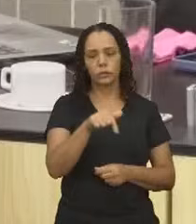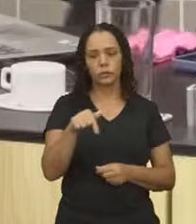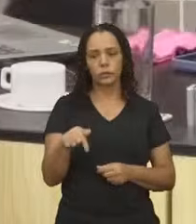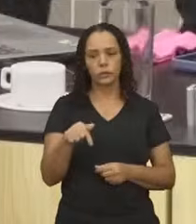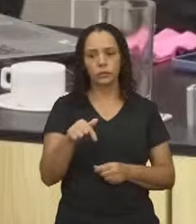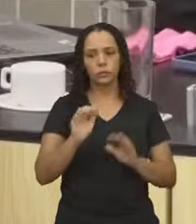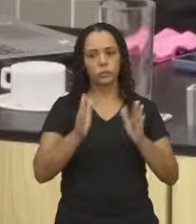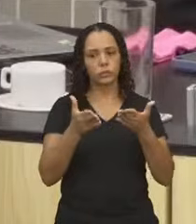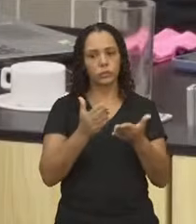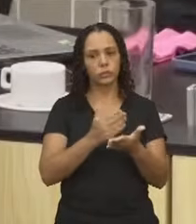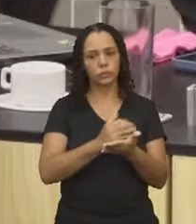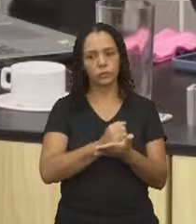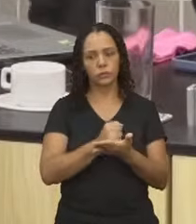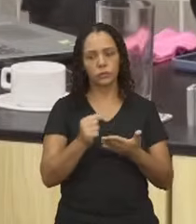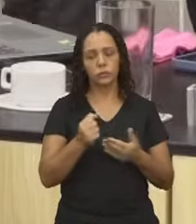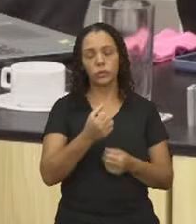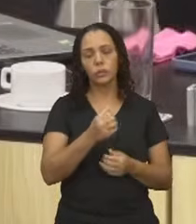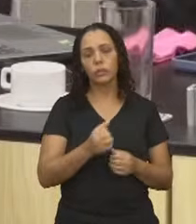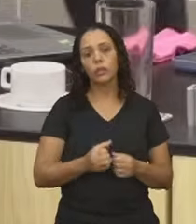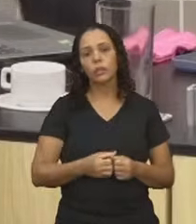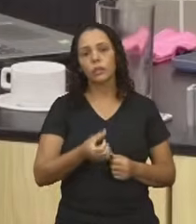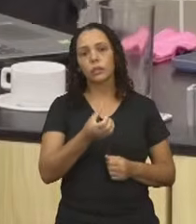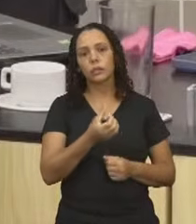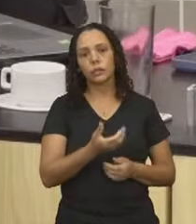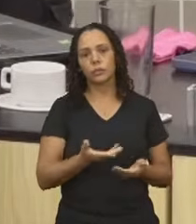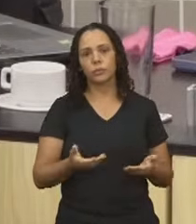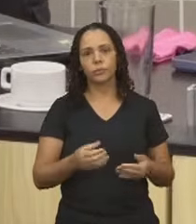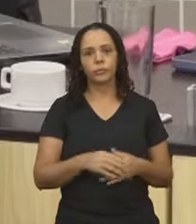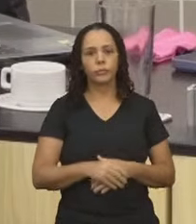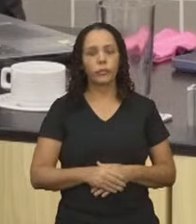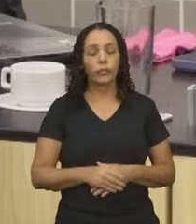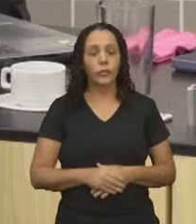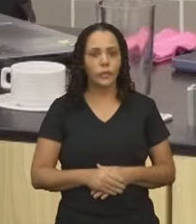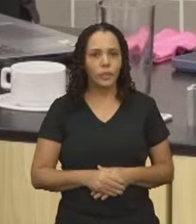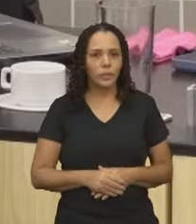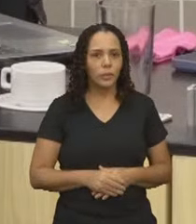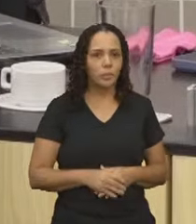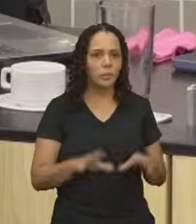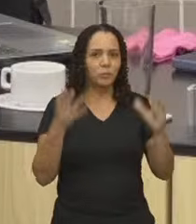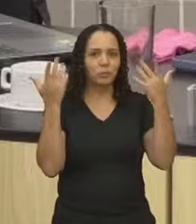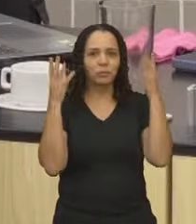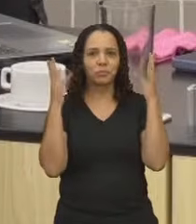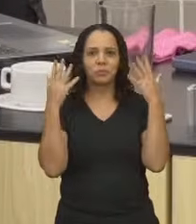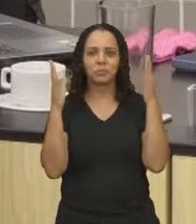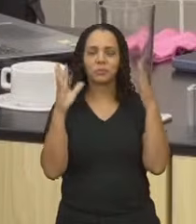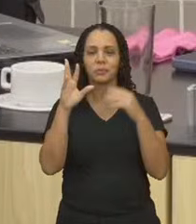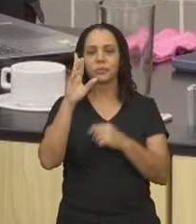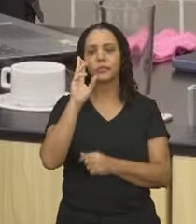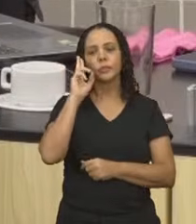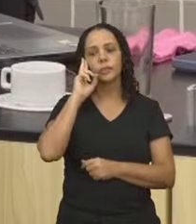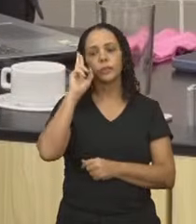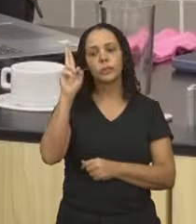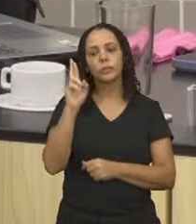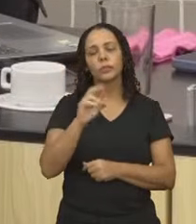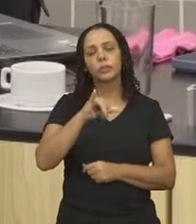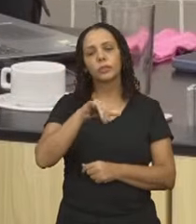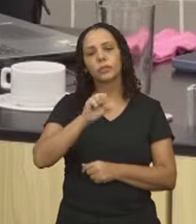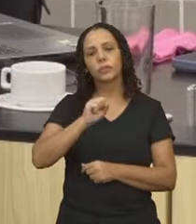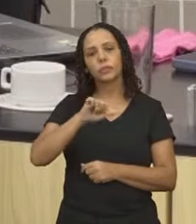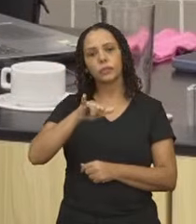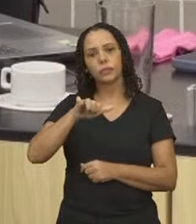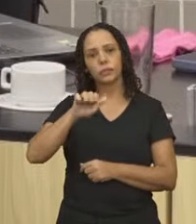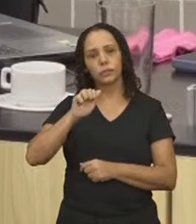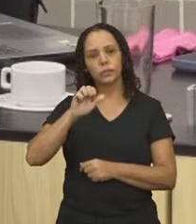677. Já foi. Moção 677. Moção congratulatória ao senhor Isaías José